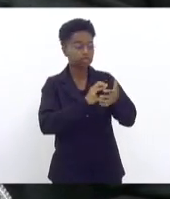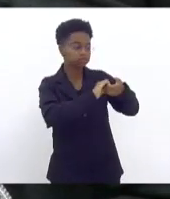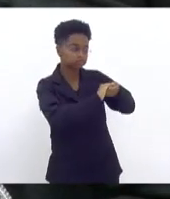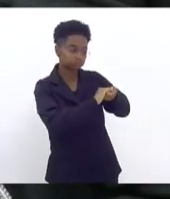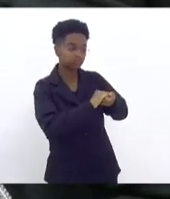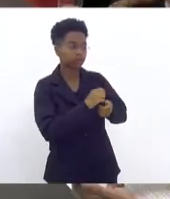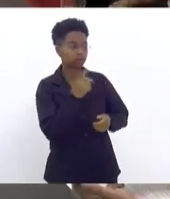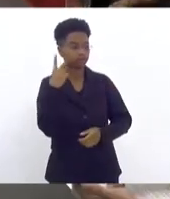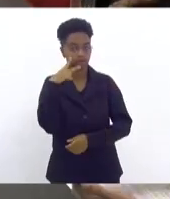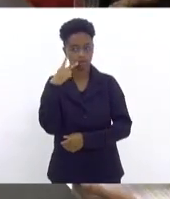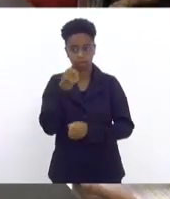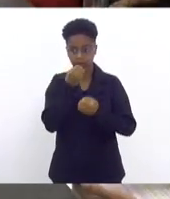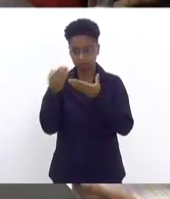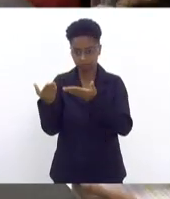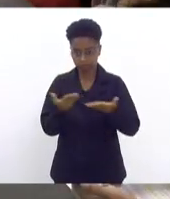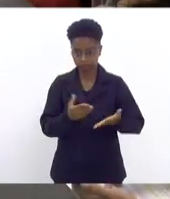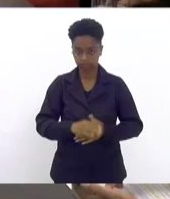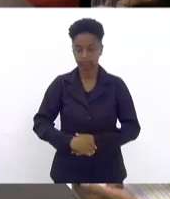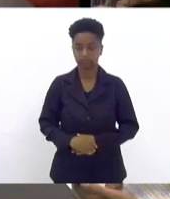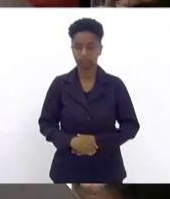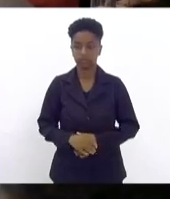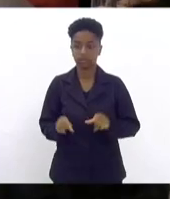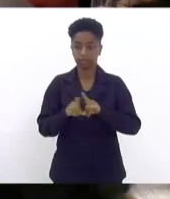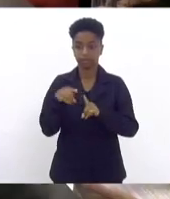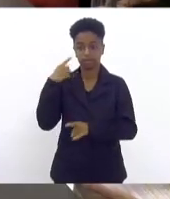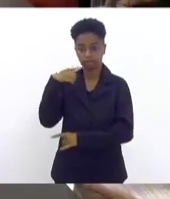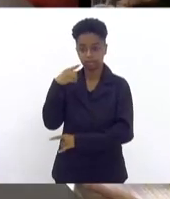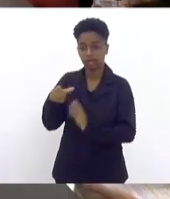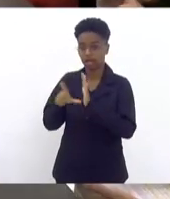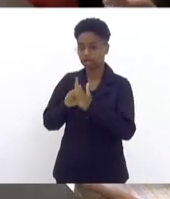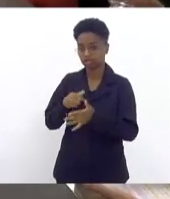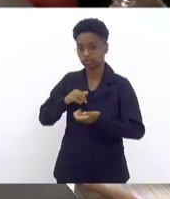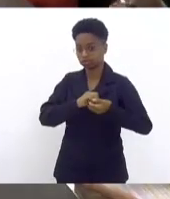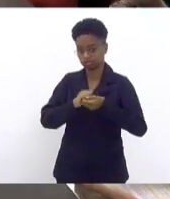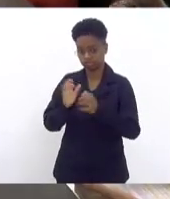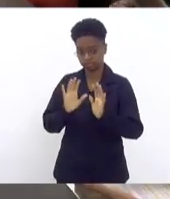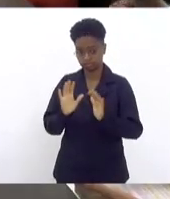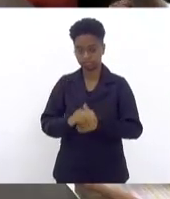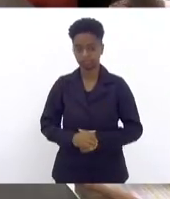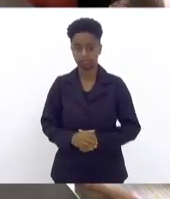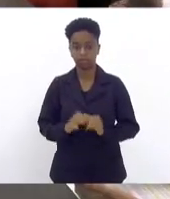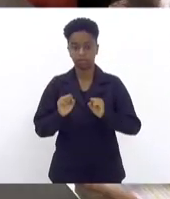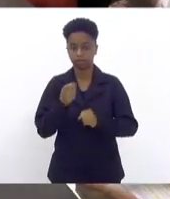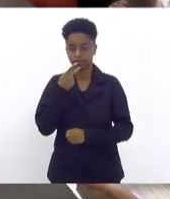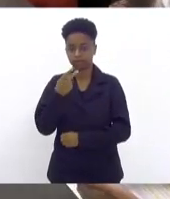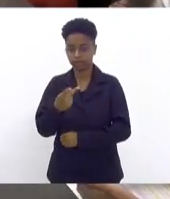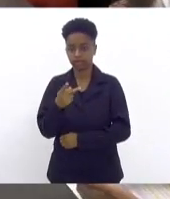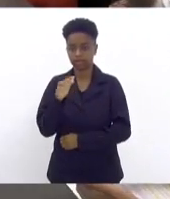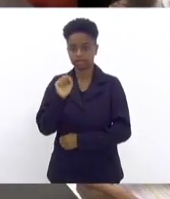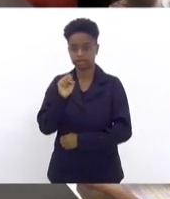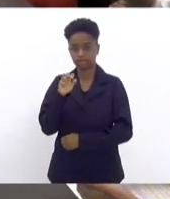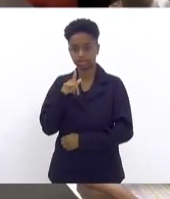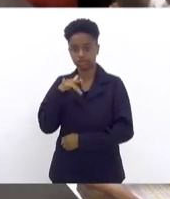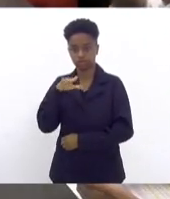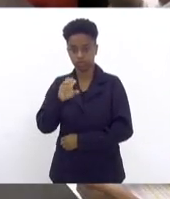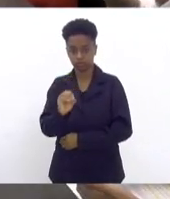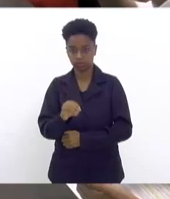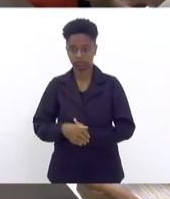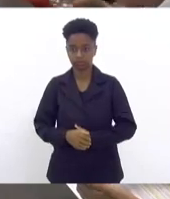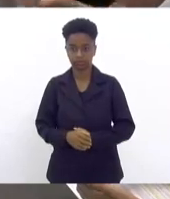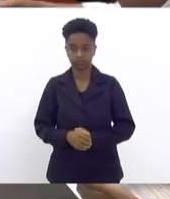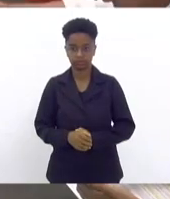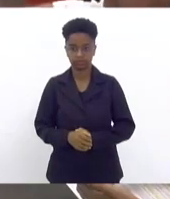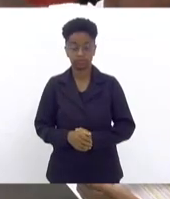vereador. Cumprimentar o deputado Vinícius Cozzolino também, que não tinha feito a menção ainda. Com a palavra, deputado doutor Serginho, para aparecer.